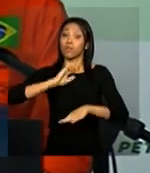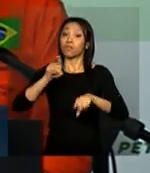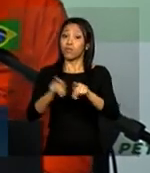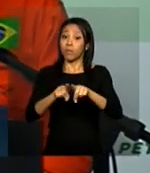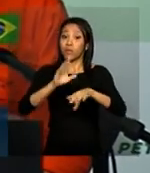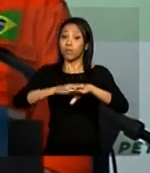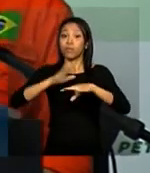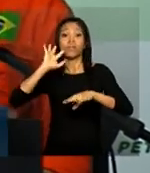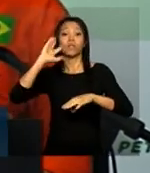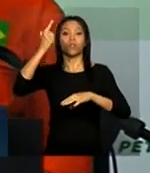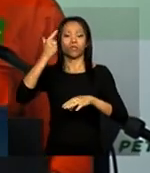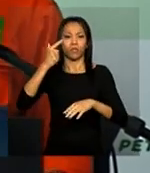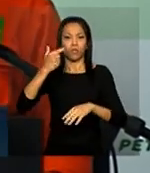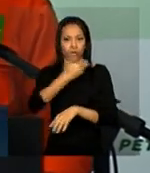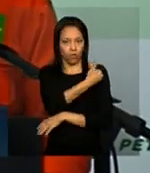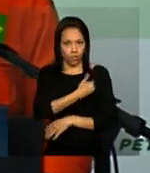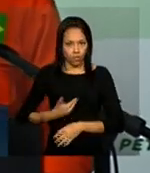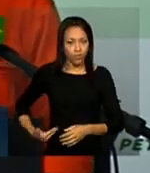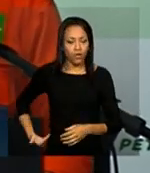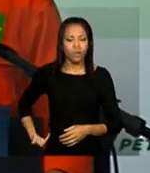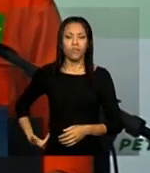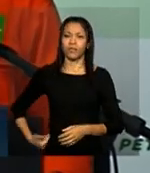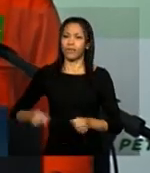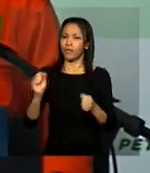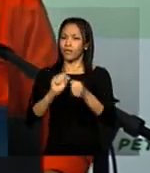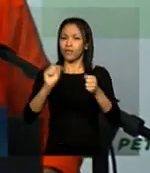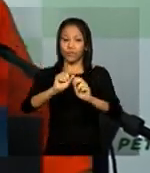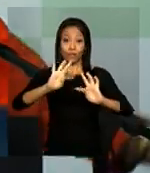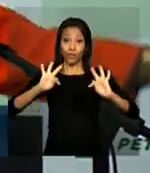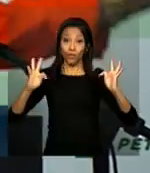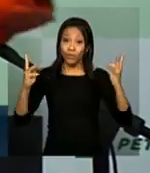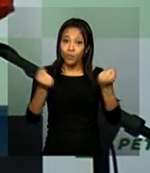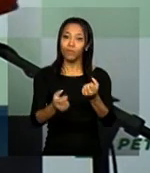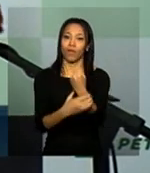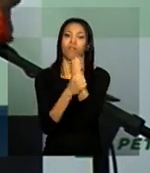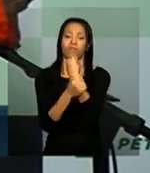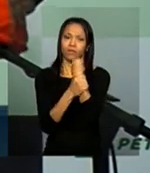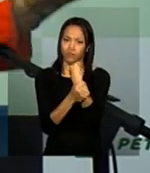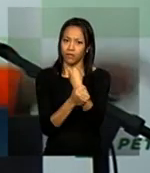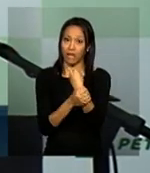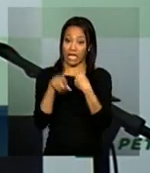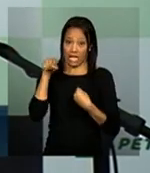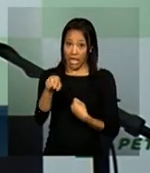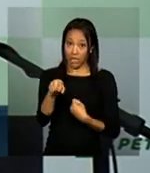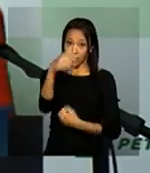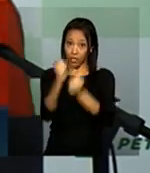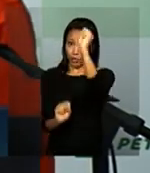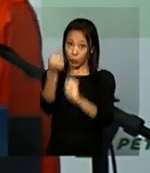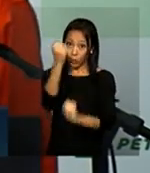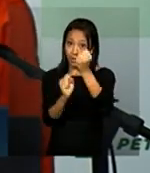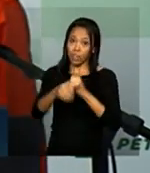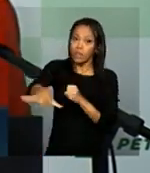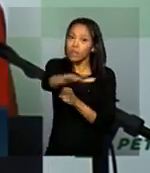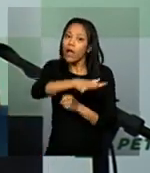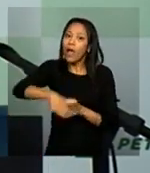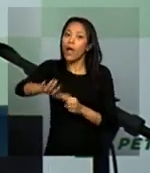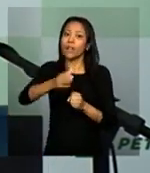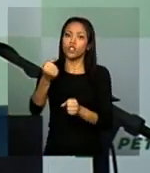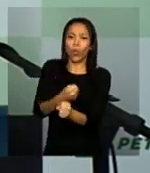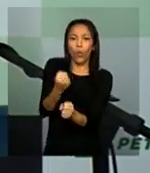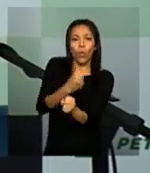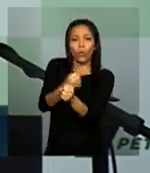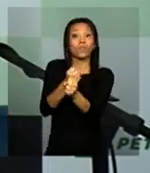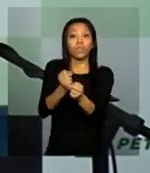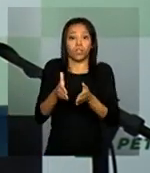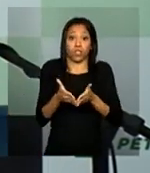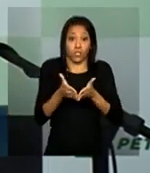o governo faria tudo para garantir que essa indústria naval, que nos anos